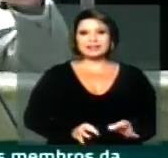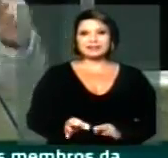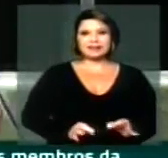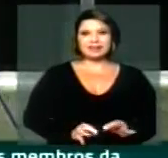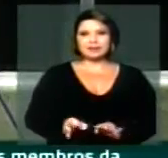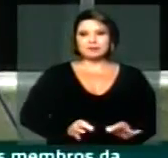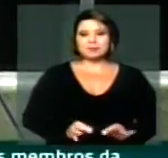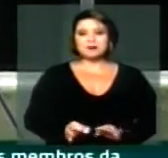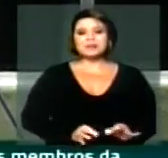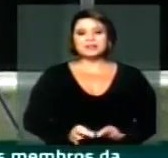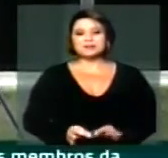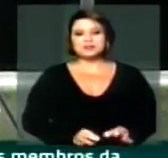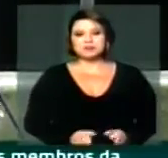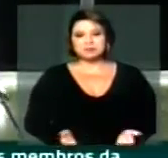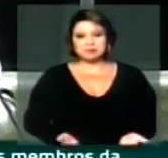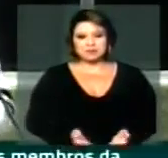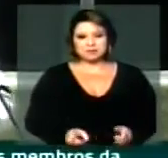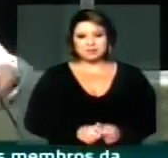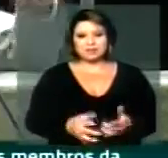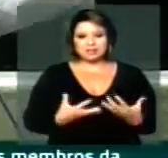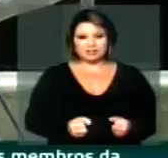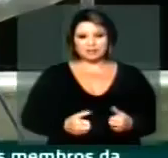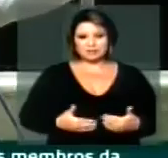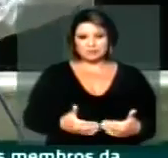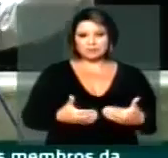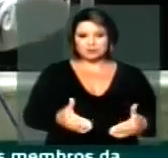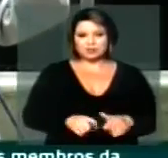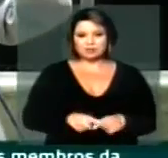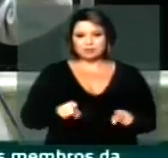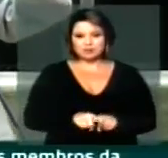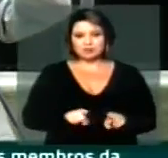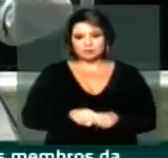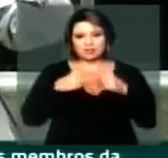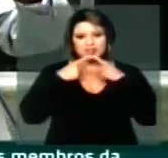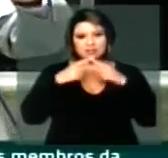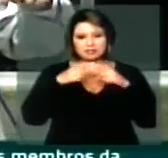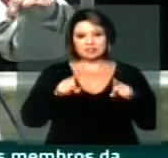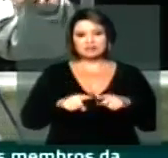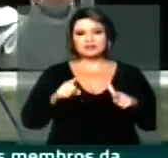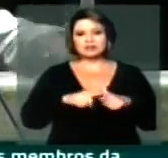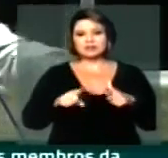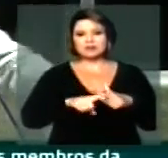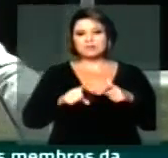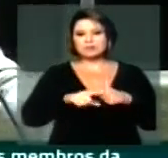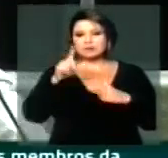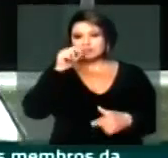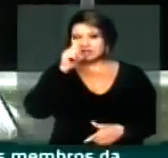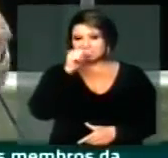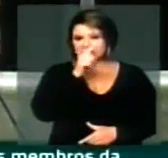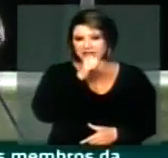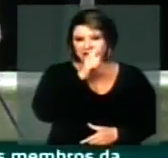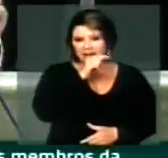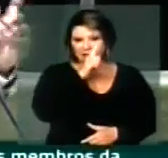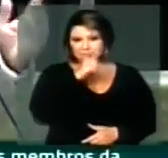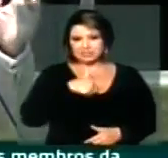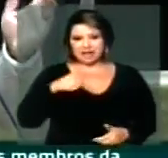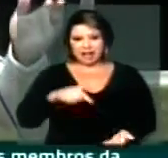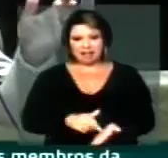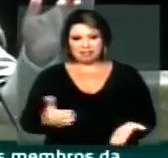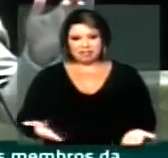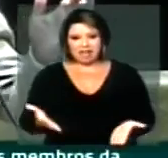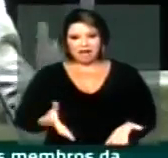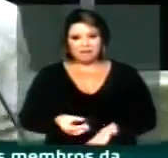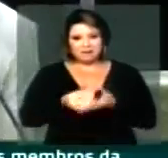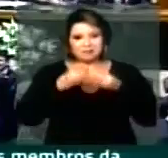está nas nossas mãos. Vamos juntos, e meu protesto porque a crise hídrica chegou até aqui, não me deram um